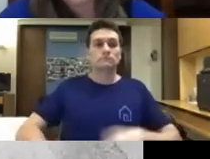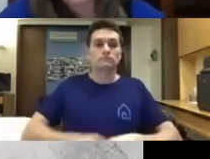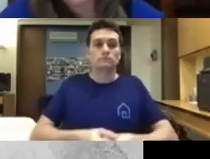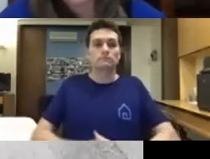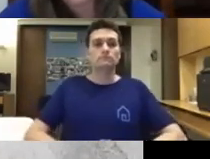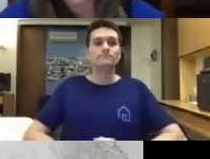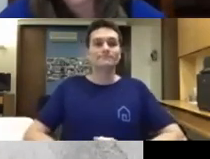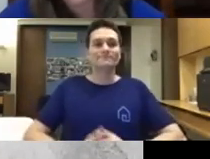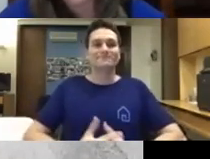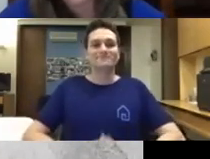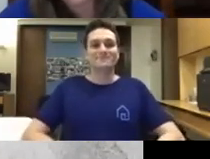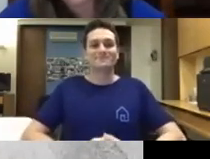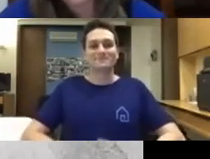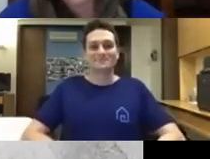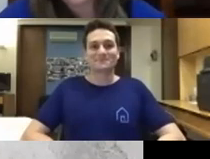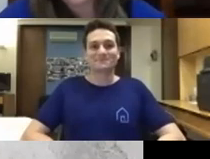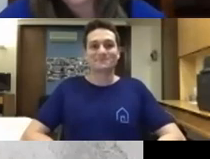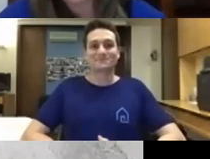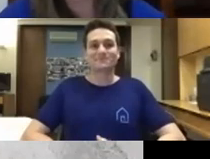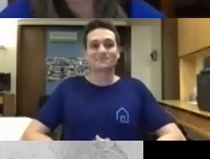devagar, vamos vendo aí como é que fica.